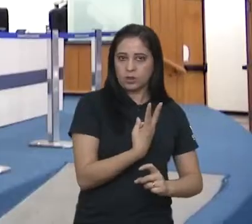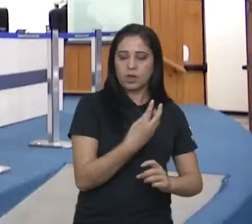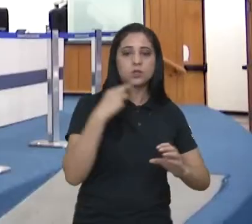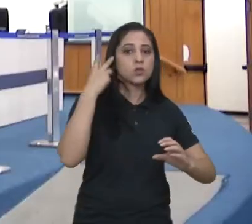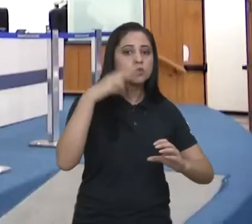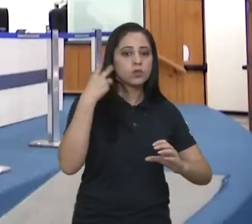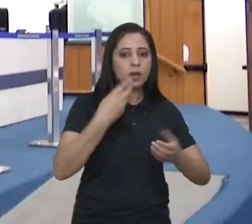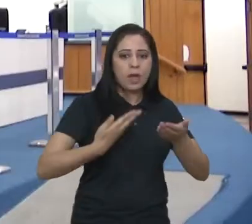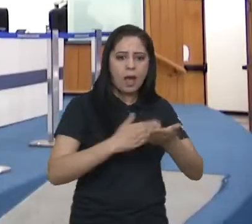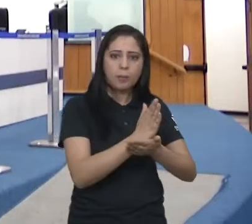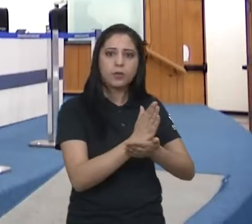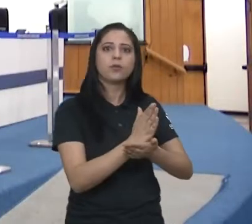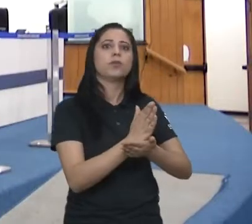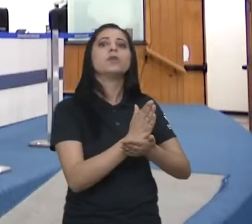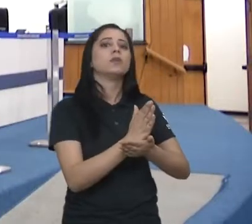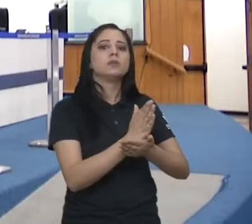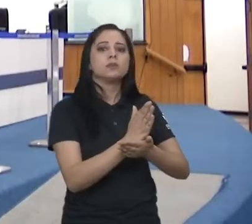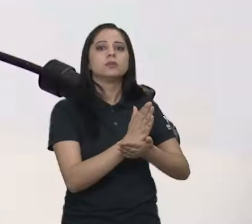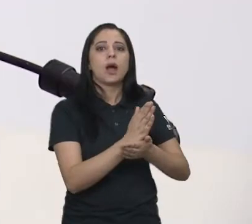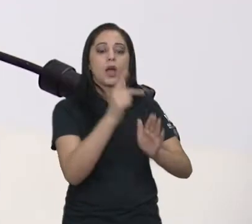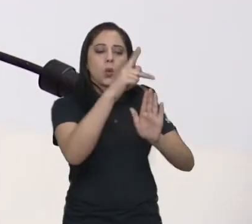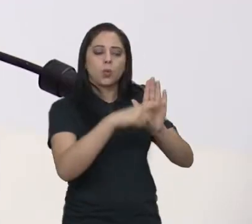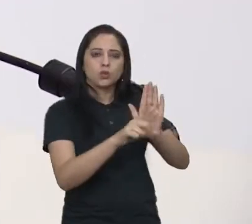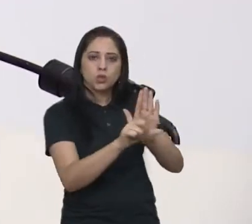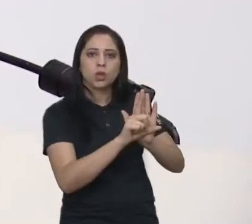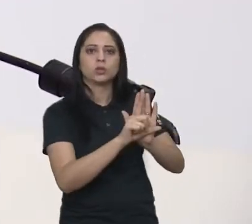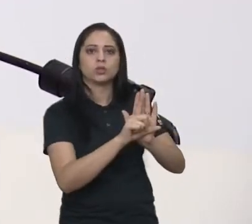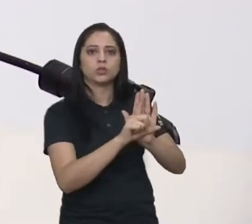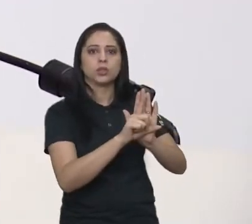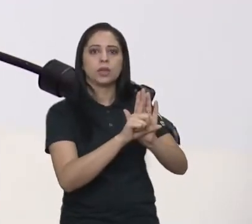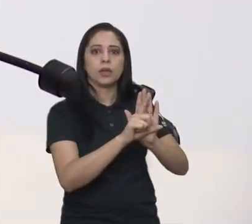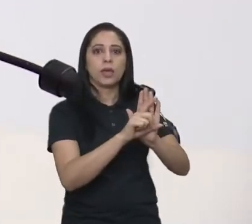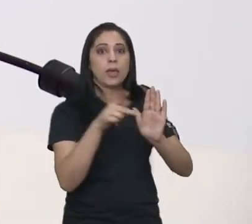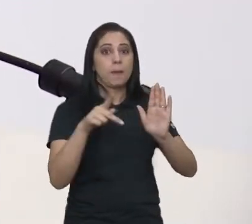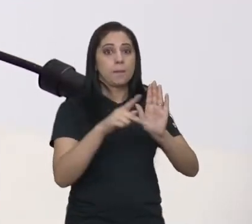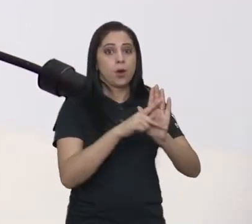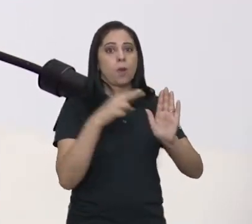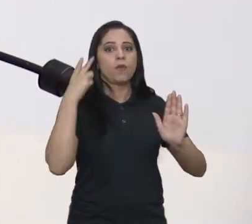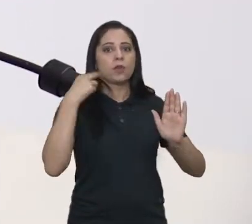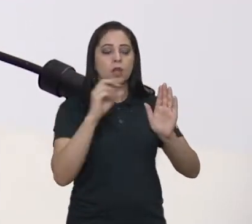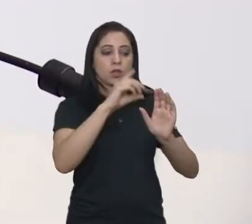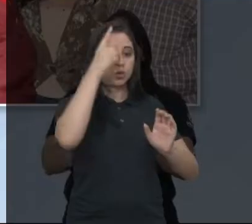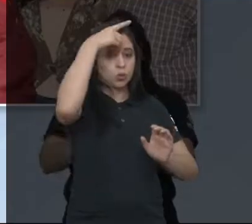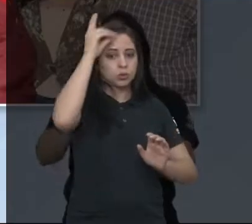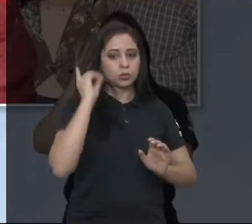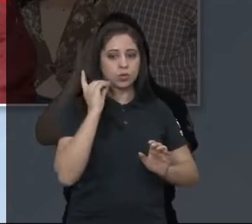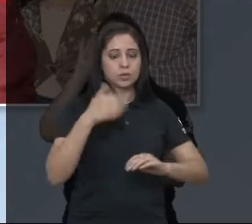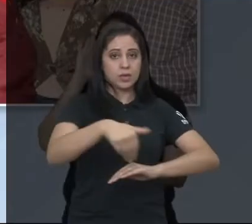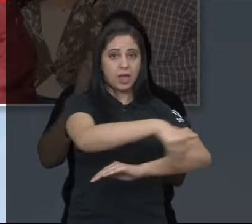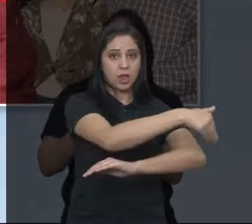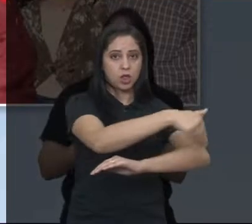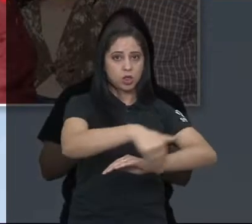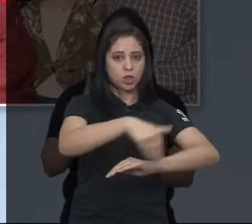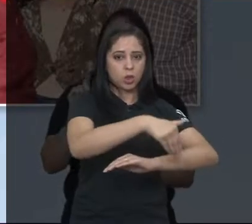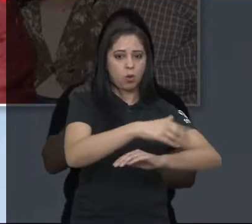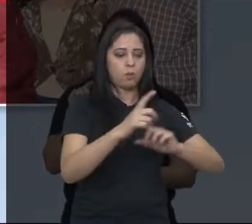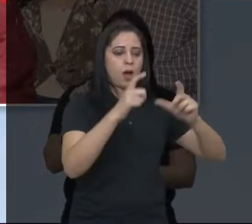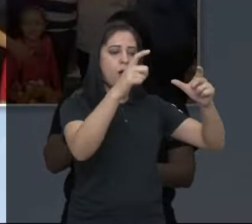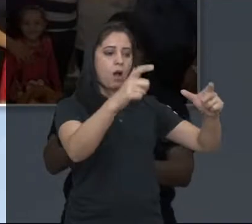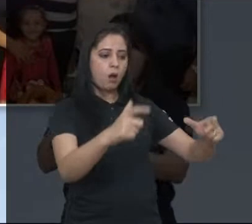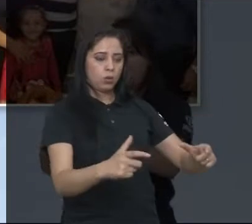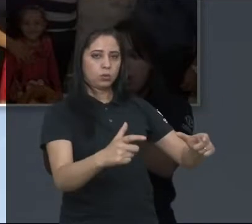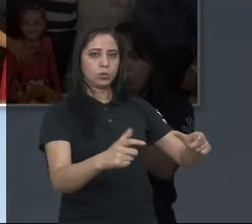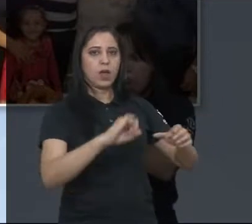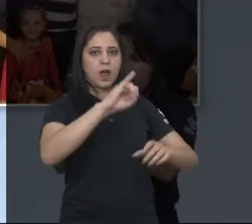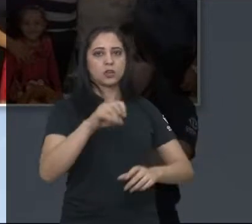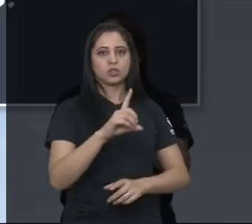os vereadores aprovaram por unanimidade um projeto apresentado pela vereadora Dulce Rita, que dá nome a uma área verde no